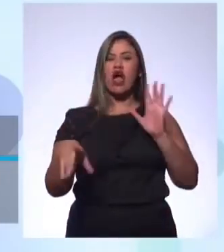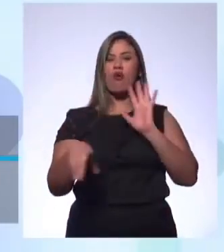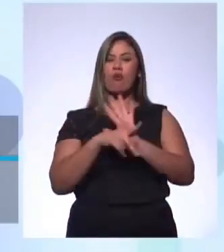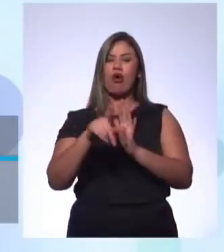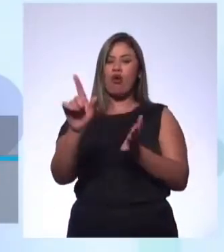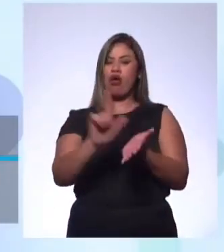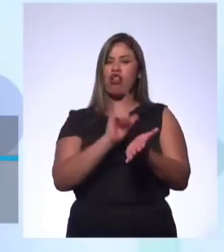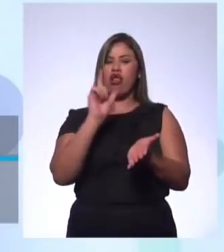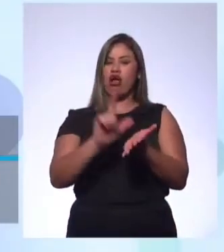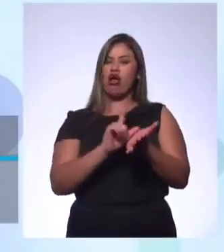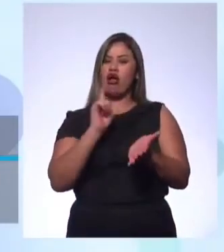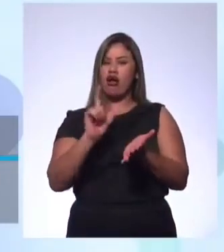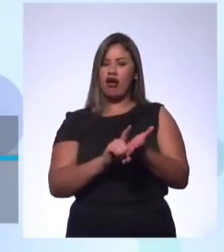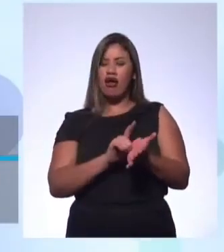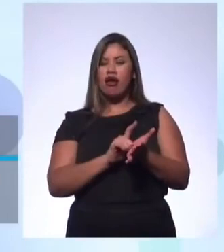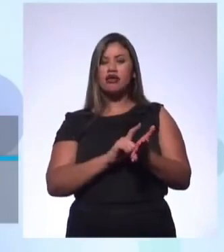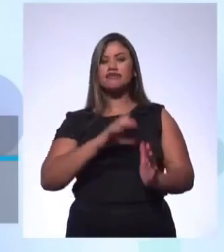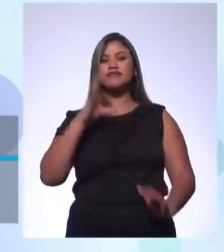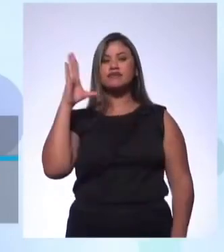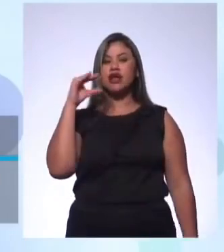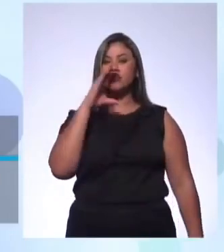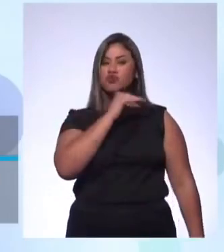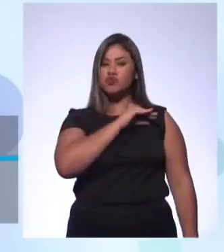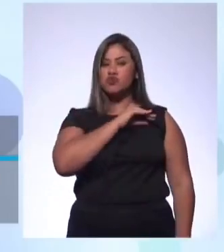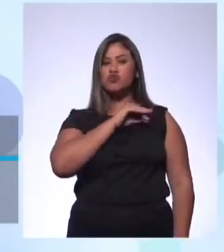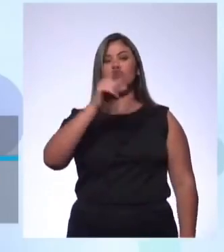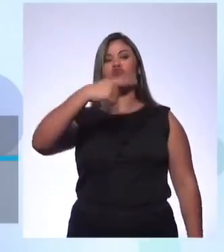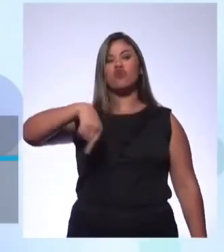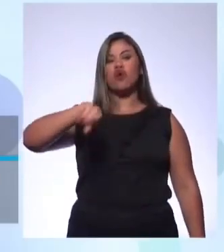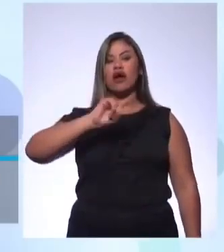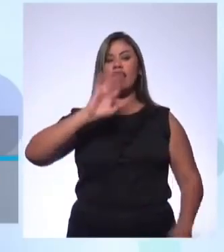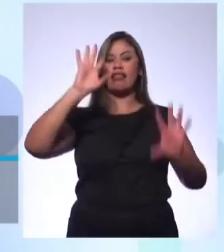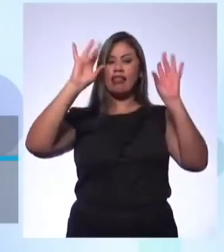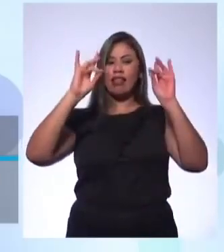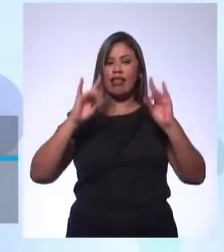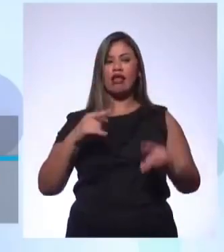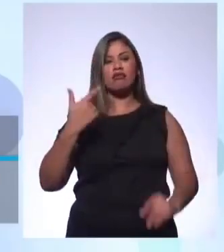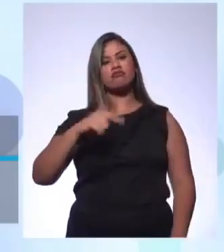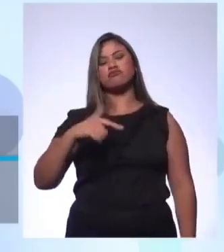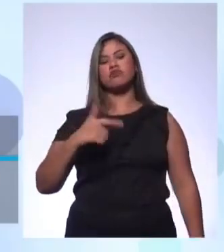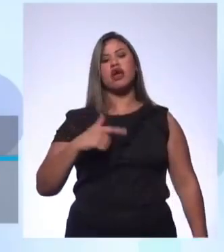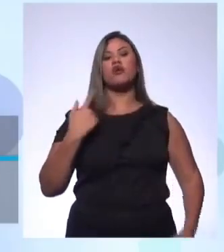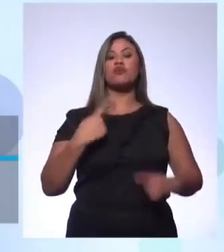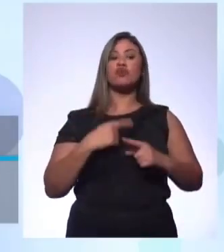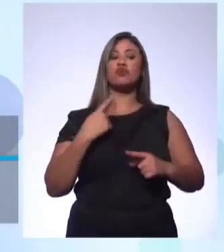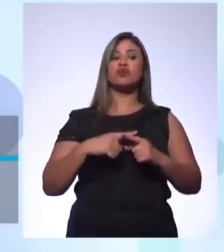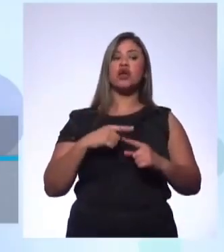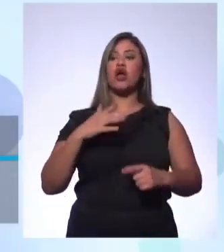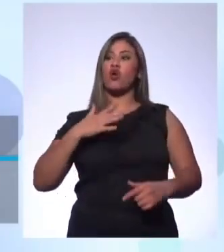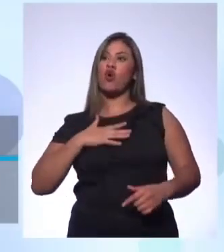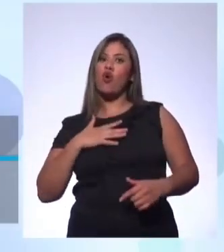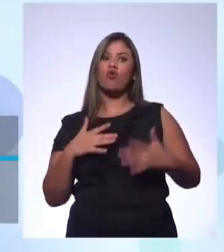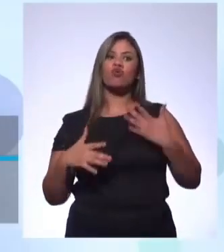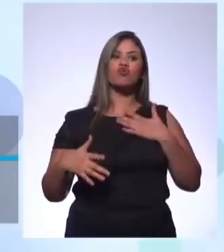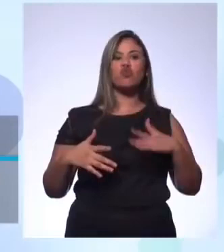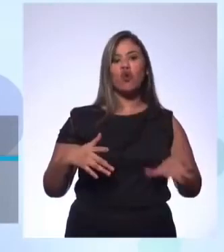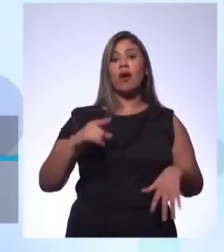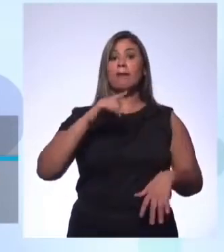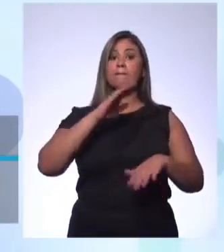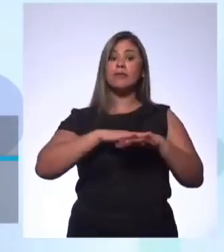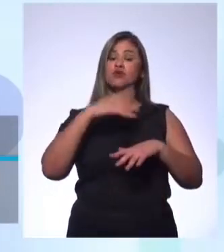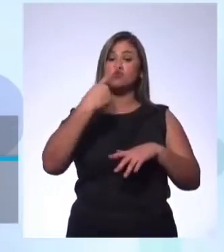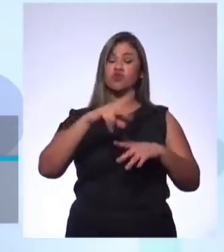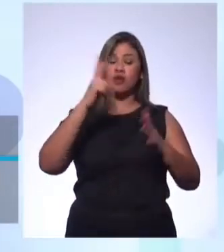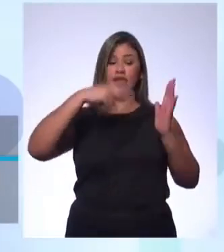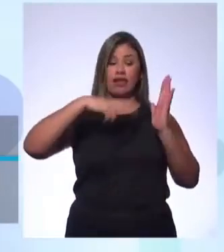né, um livro mais adulto, você não tem essa definição, olha, ele gosta disso, não gosta daquilo. Você tem que perceber isso ao